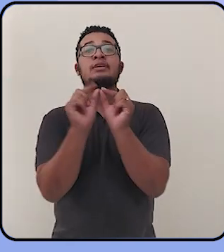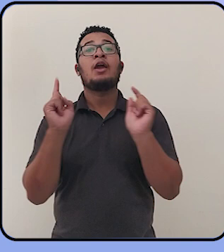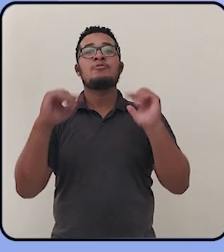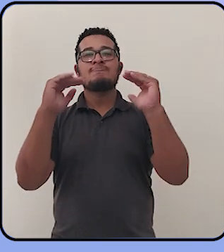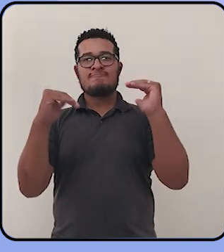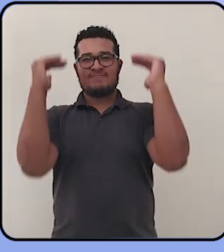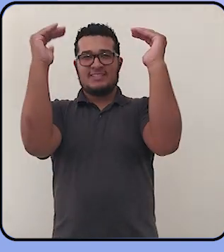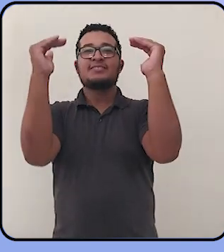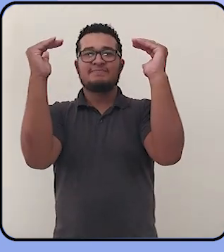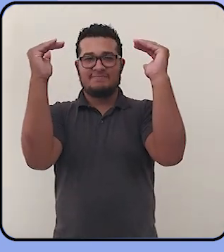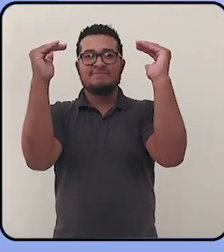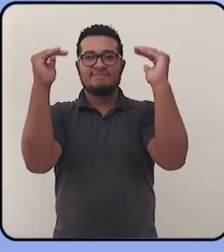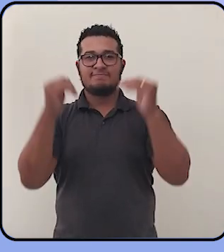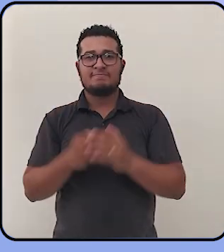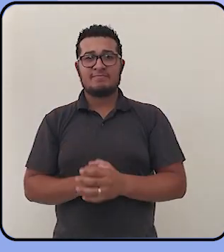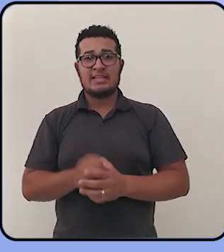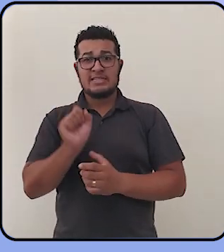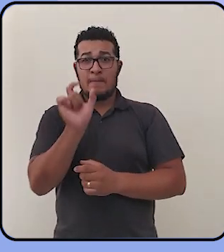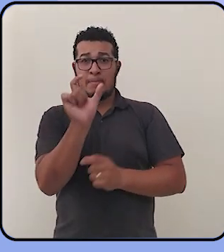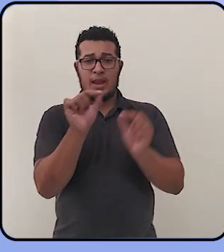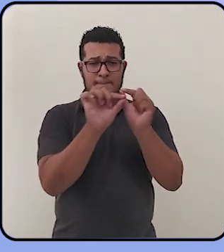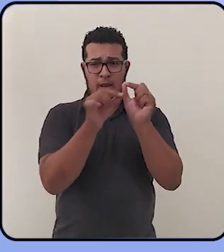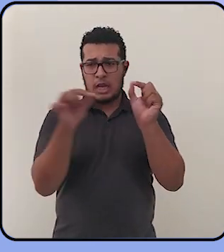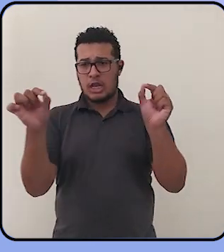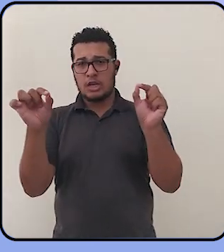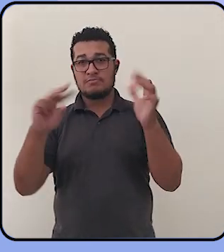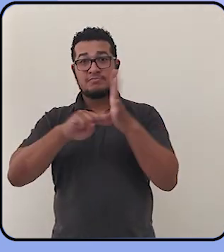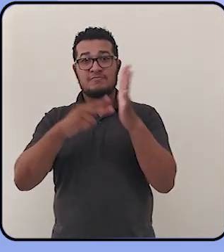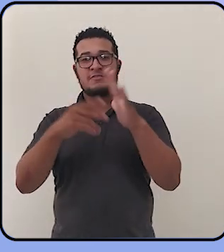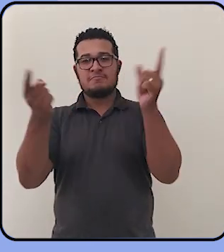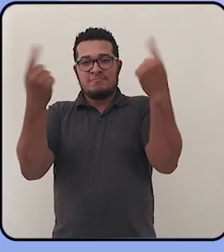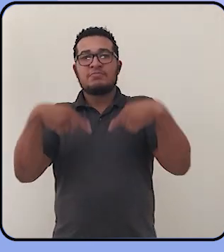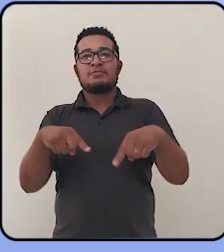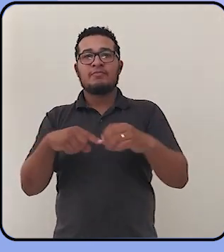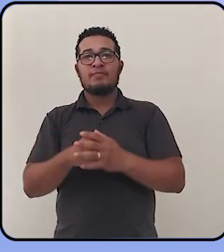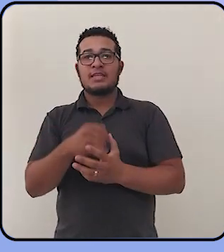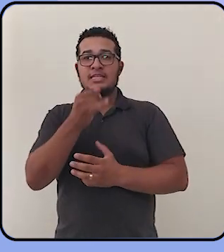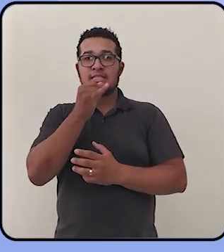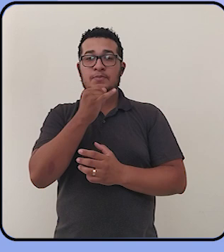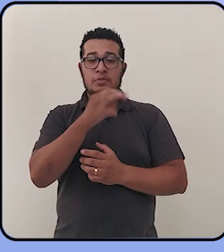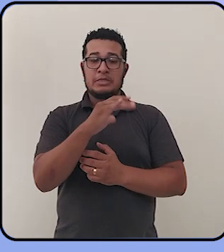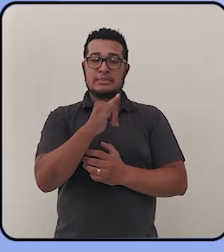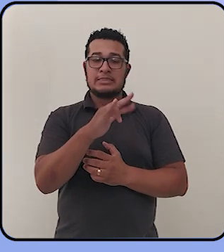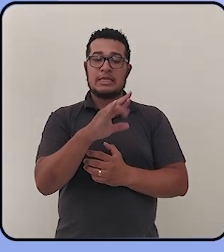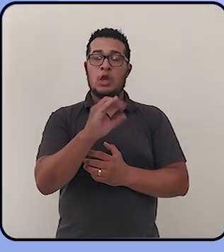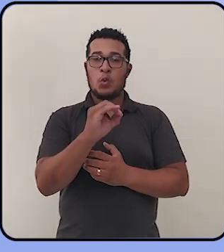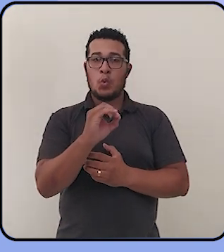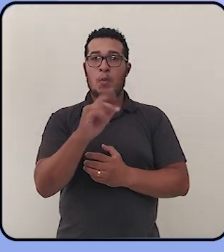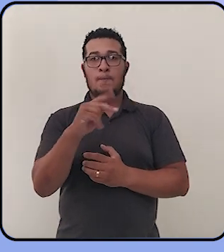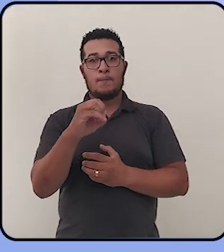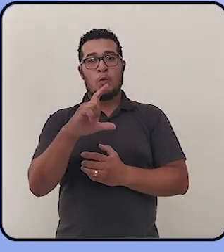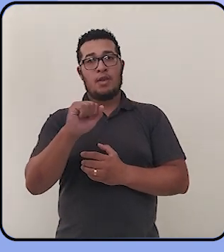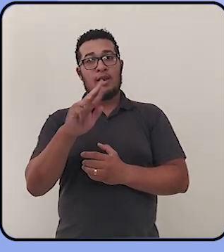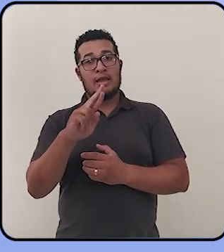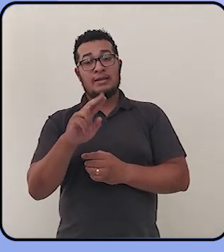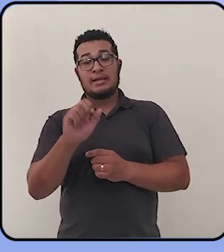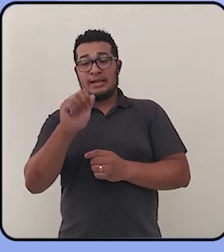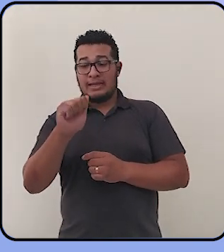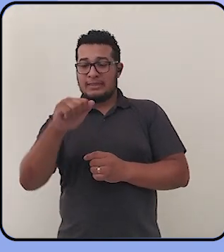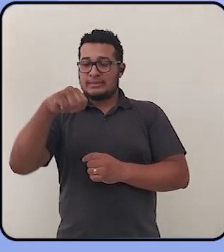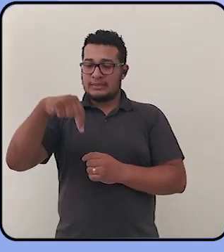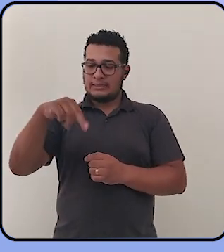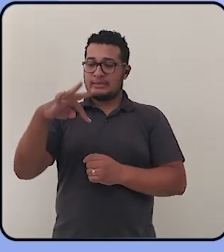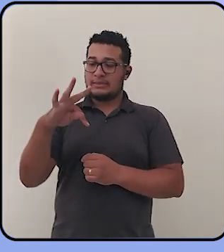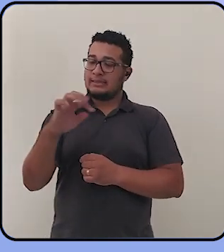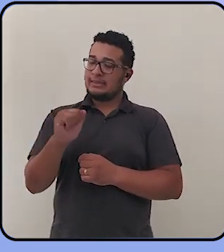menores ficam em cima. O que eu estou falando? Círculo Polar Antártico. A